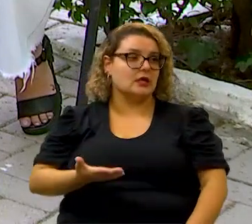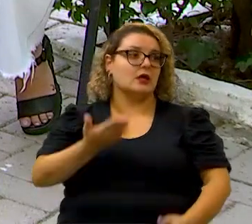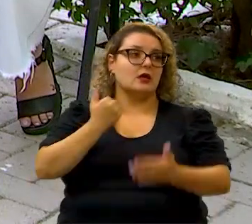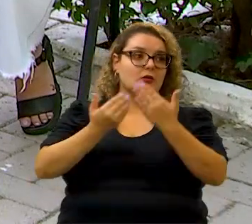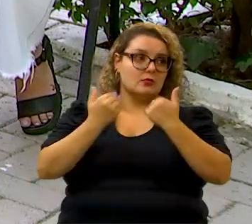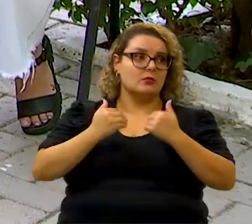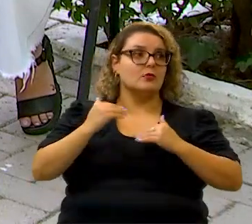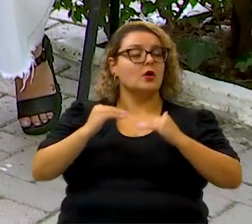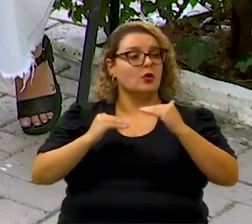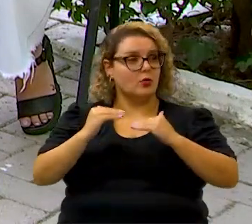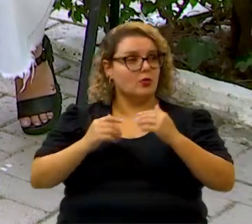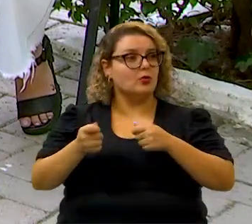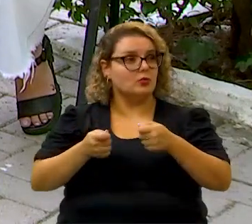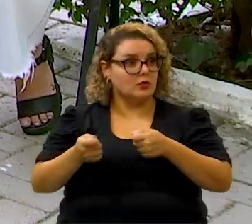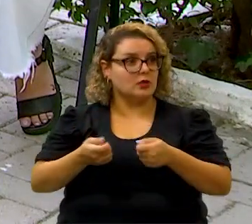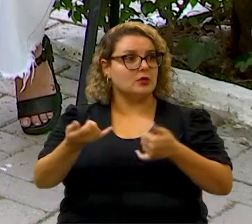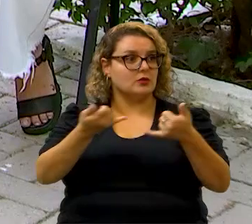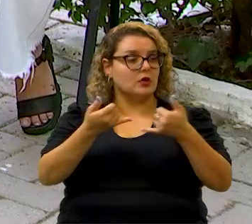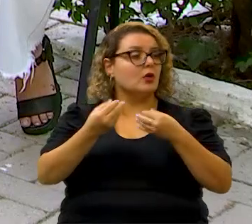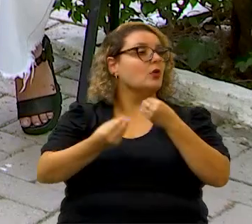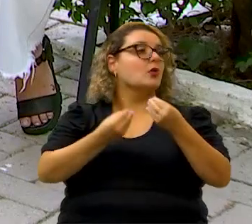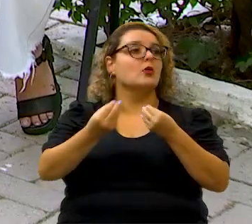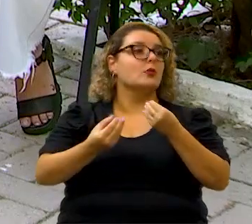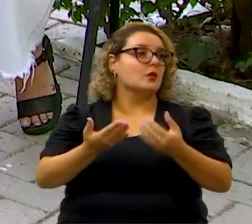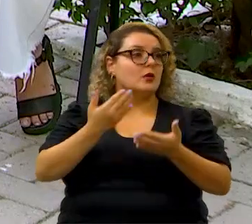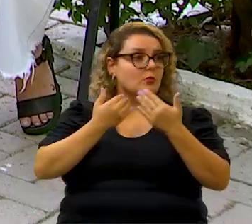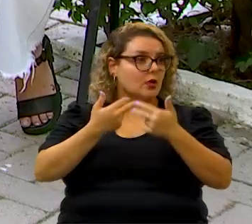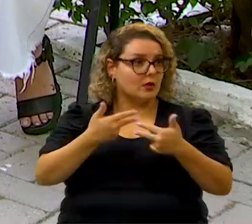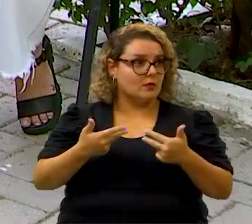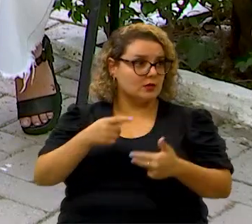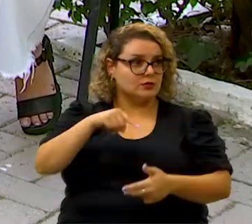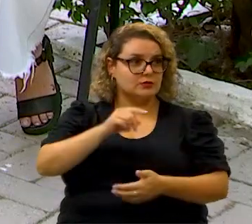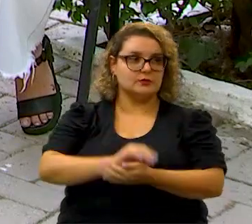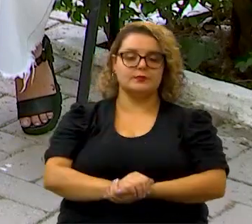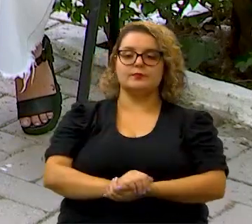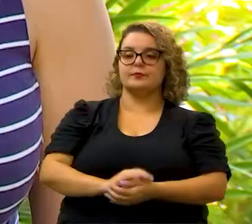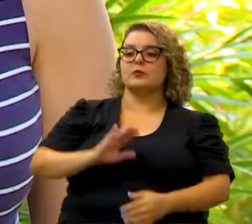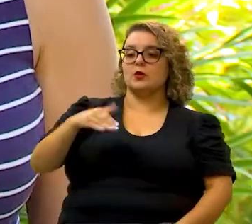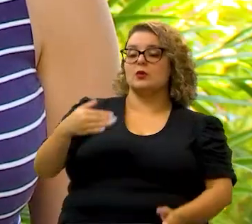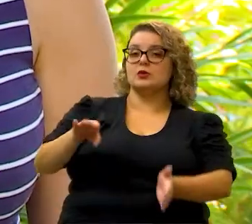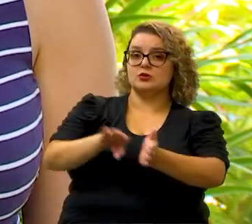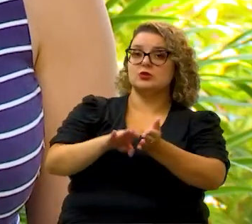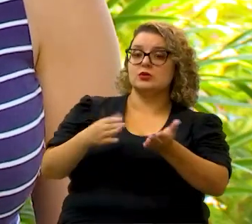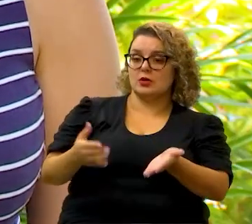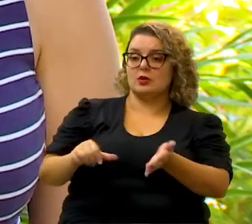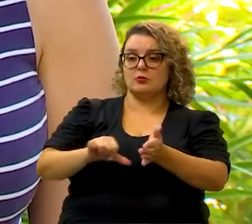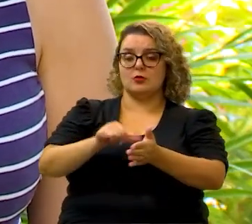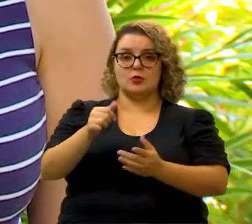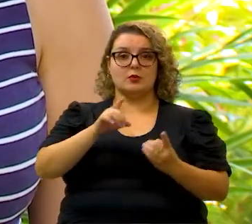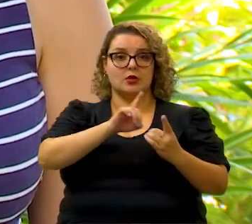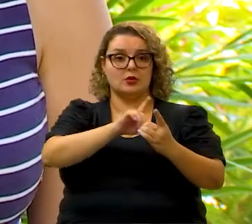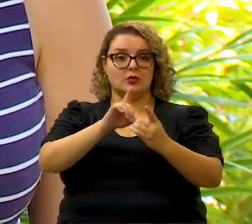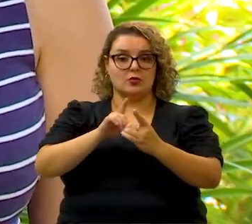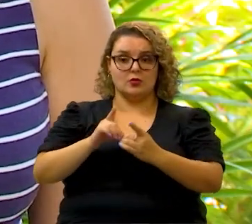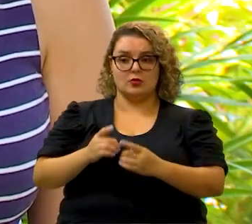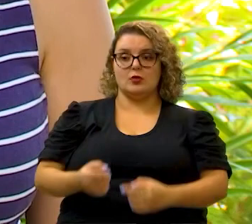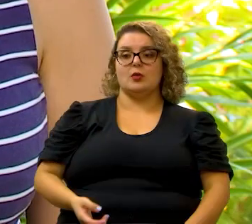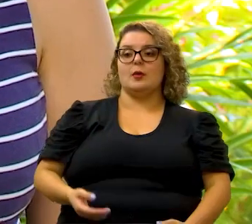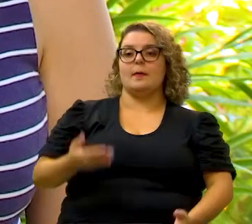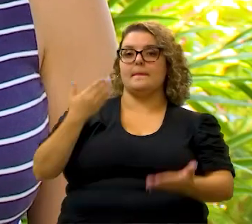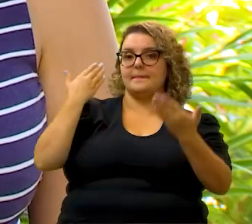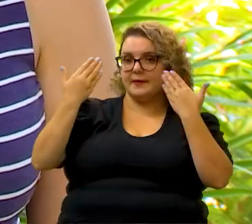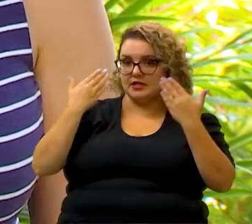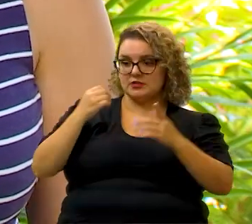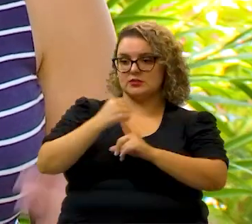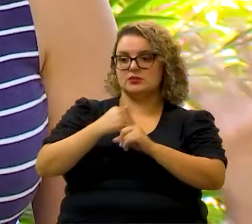tem uma refeição balanceada, que vocês disseram. Sim. Como é que é a refeição deles? Então, quando eles chegam aqui, eles passam primeiro o atendimento